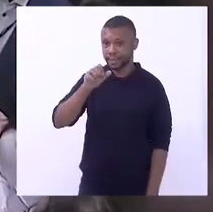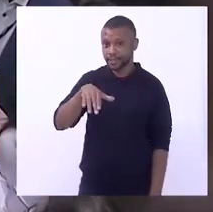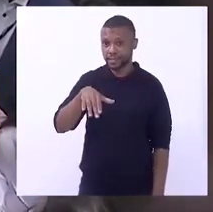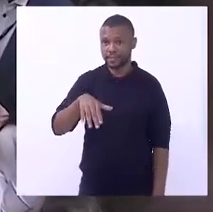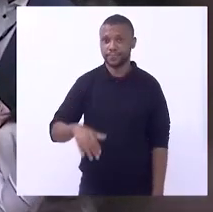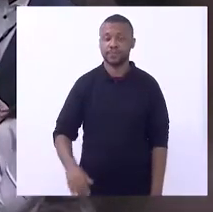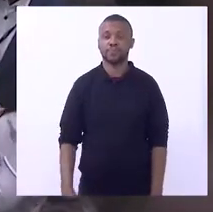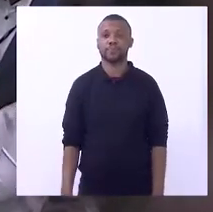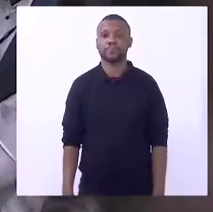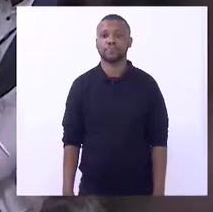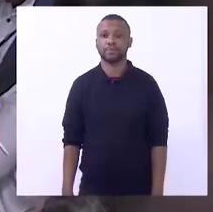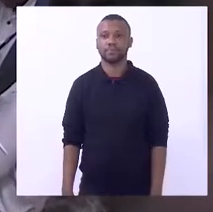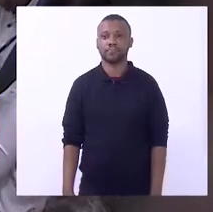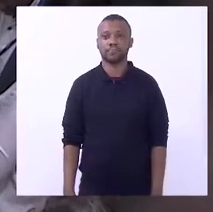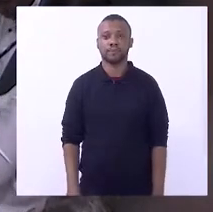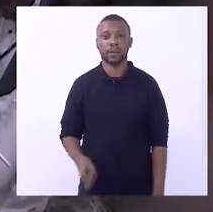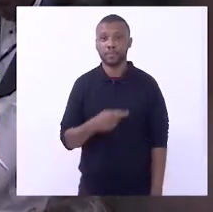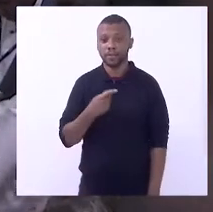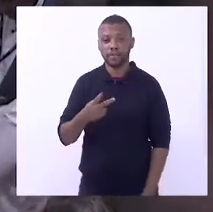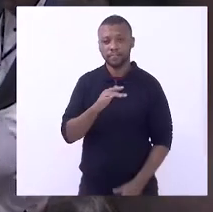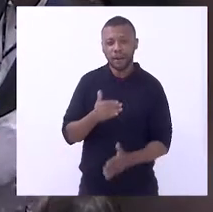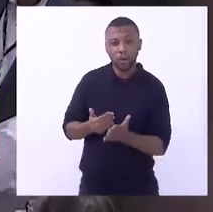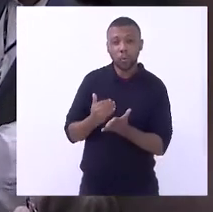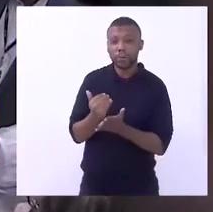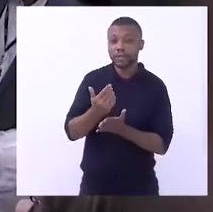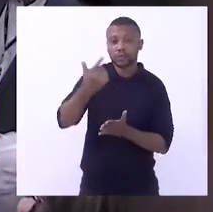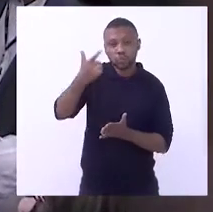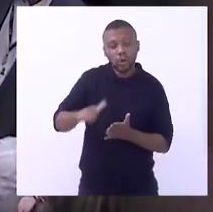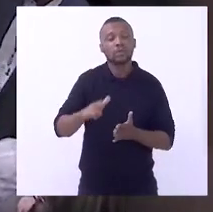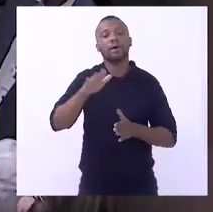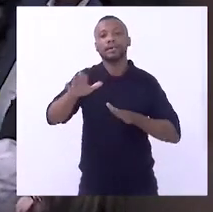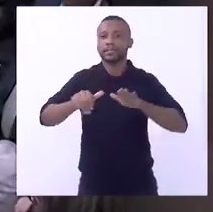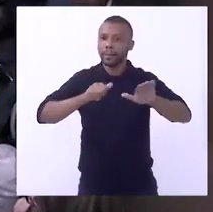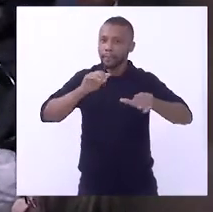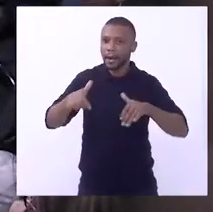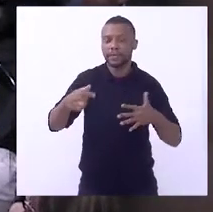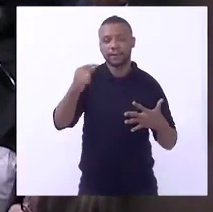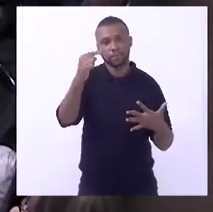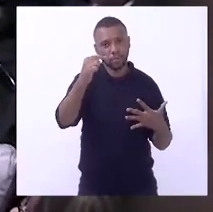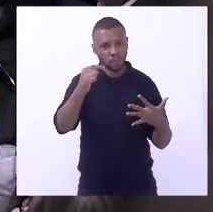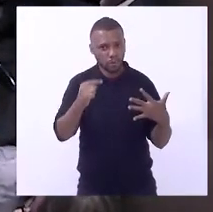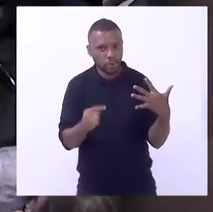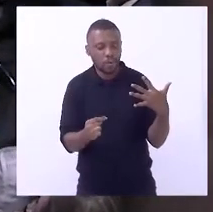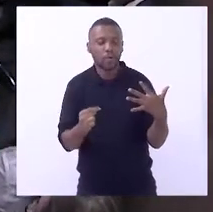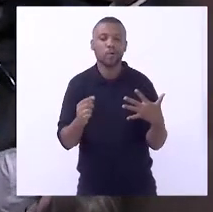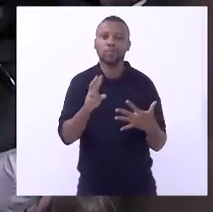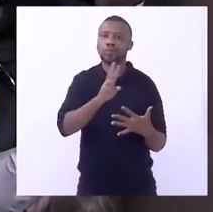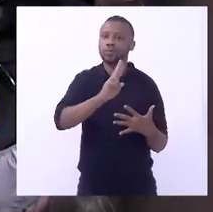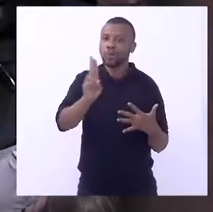Zeidan. Presidente irá proceder à segunda chamada. Adriana Baltazar.